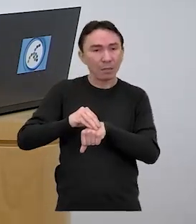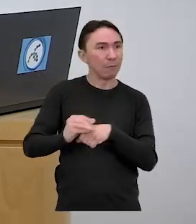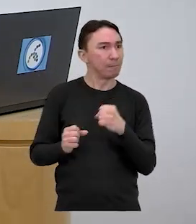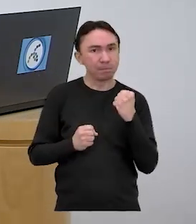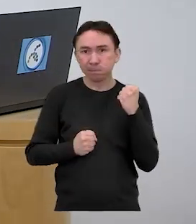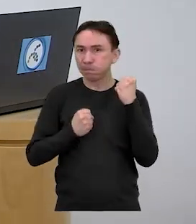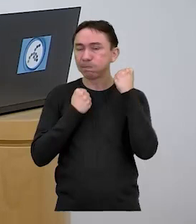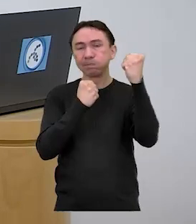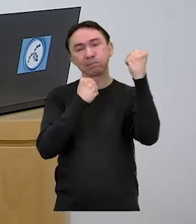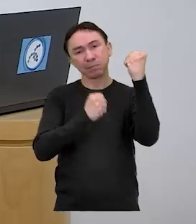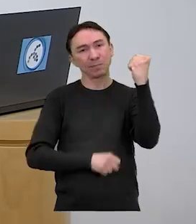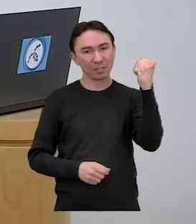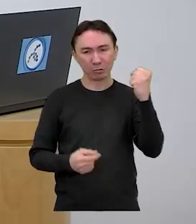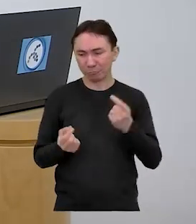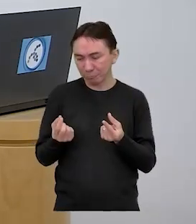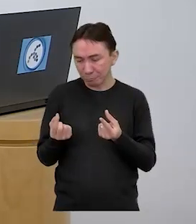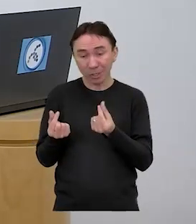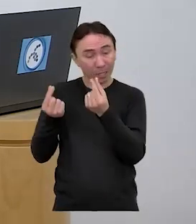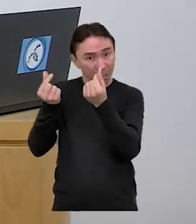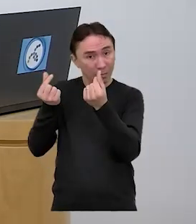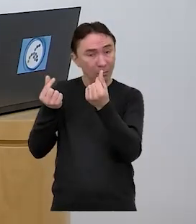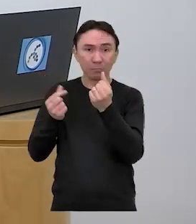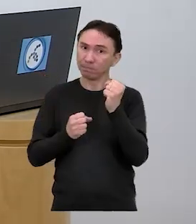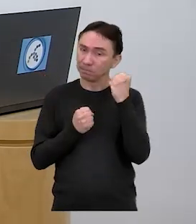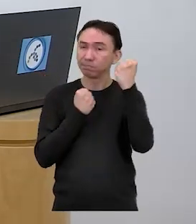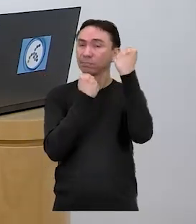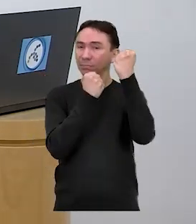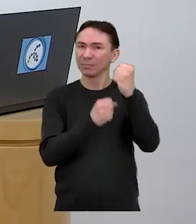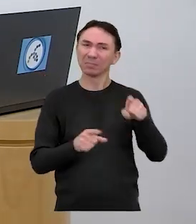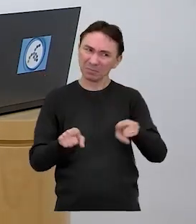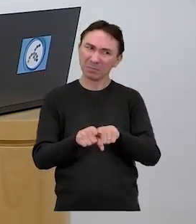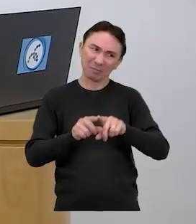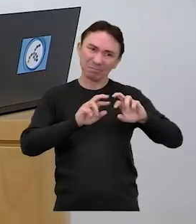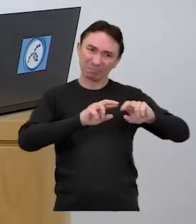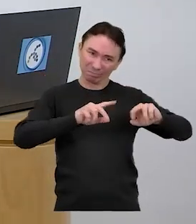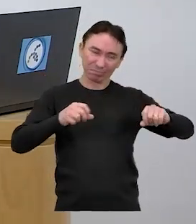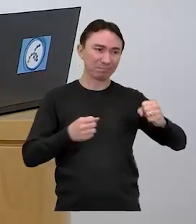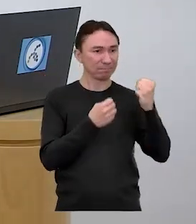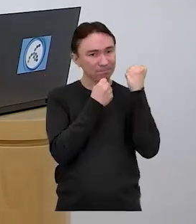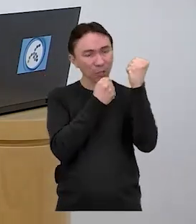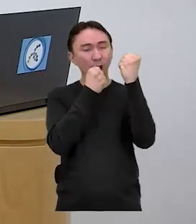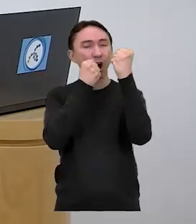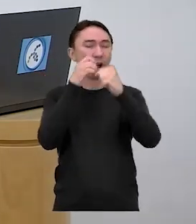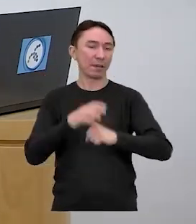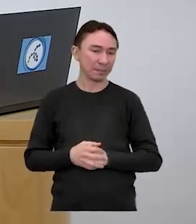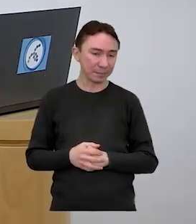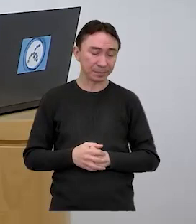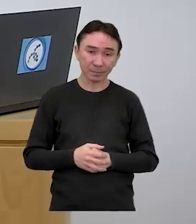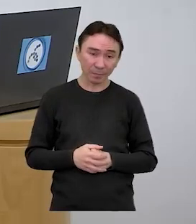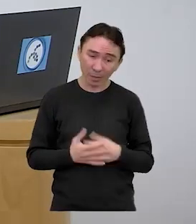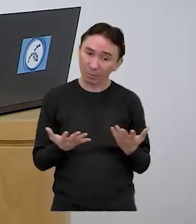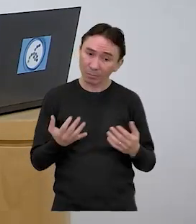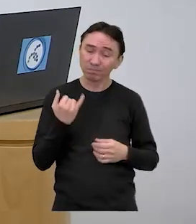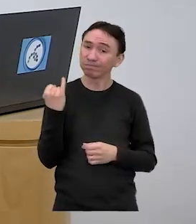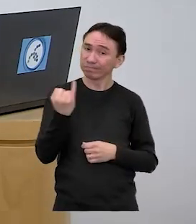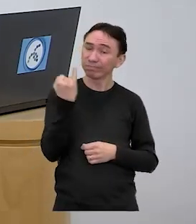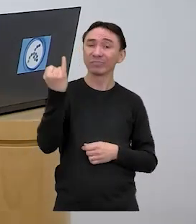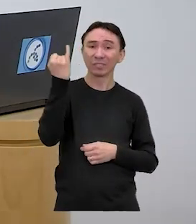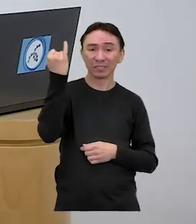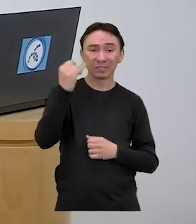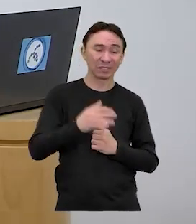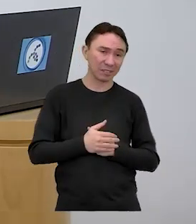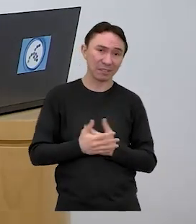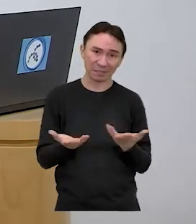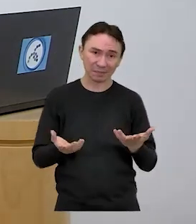se envolvem nessa relação aí. Por isso que é importante nessa discussão do acesso aberto, não